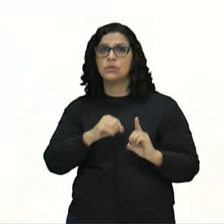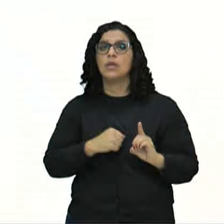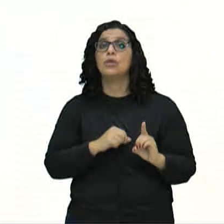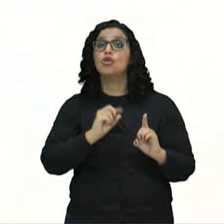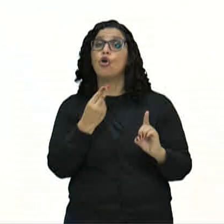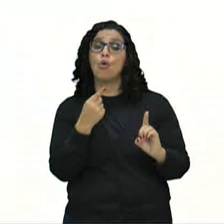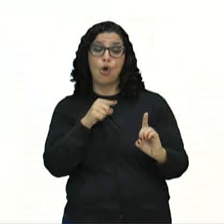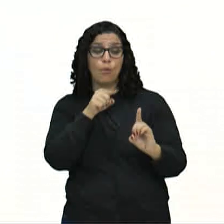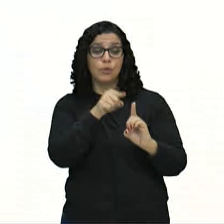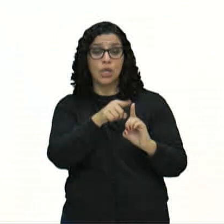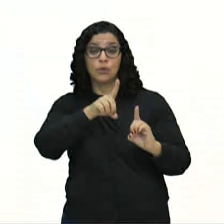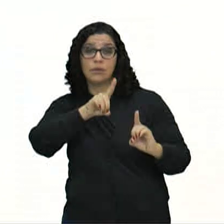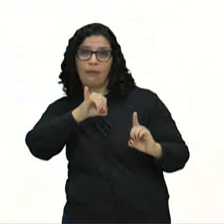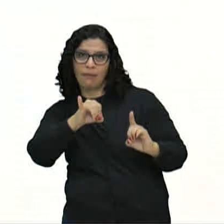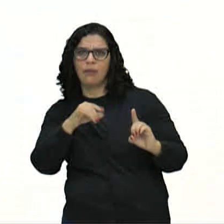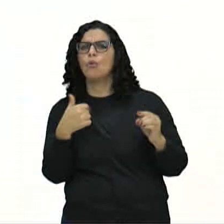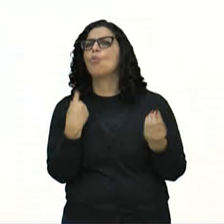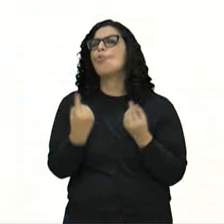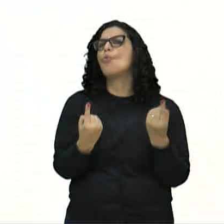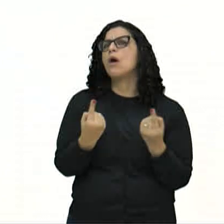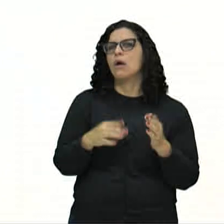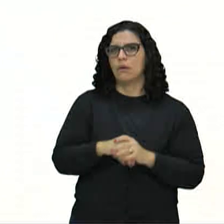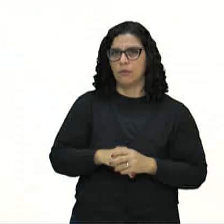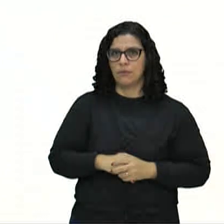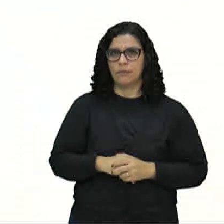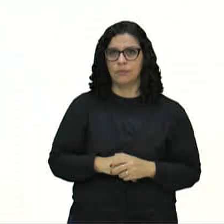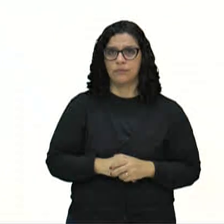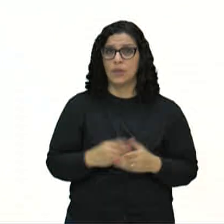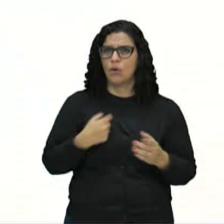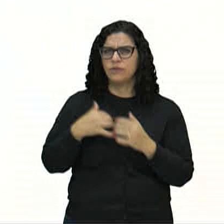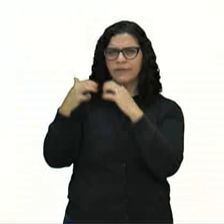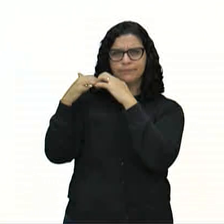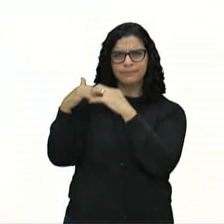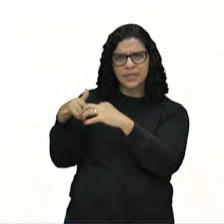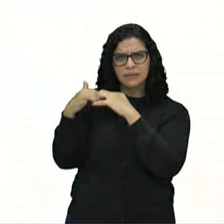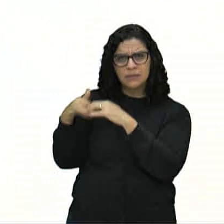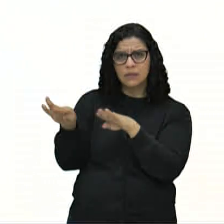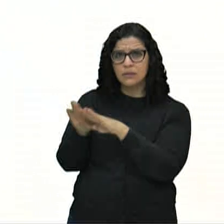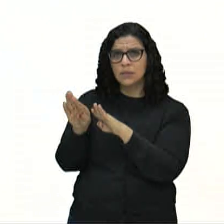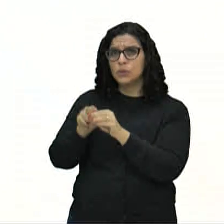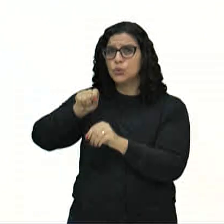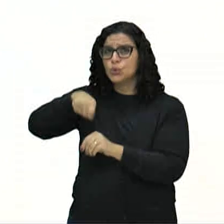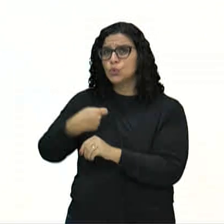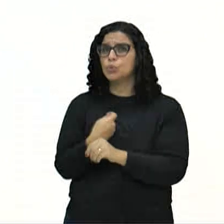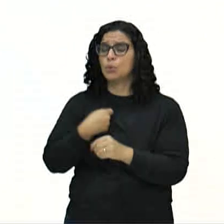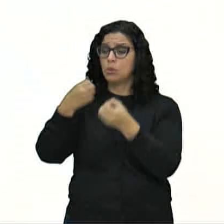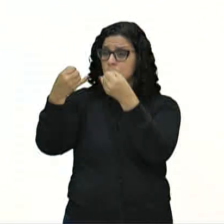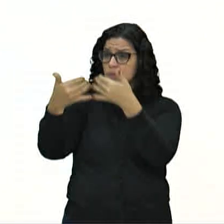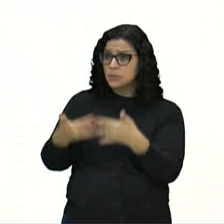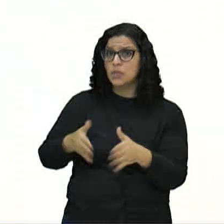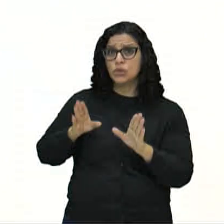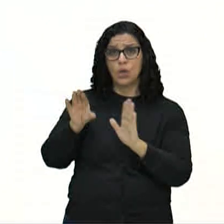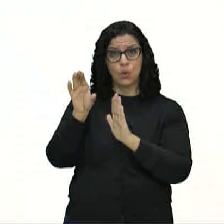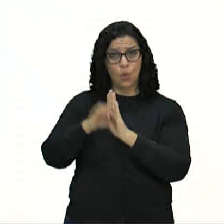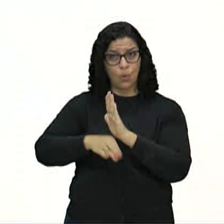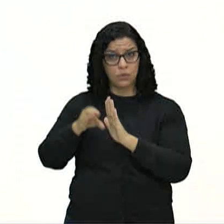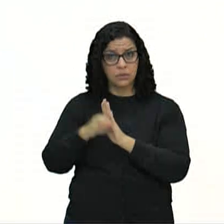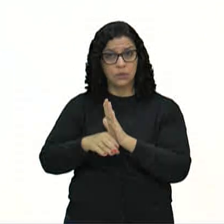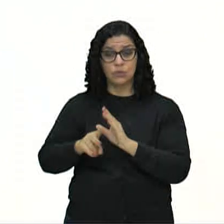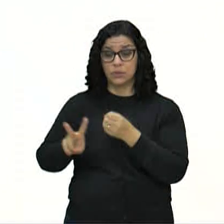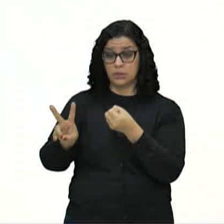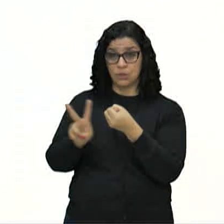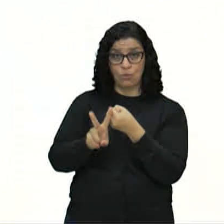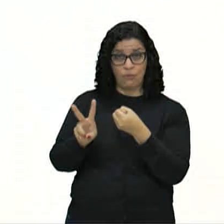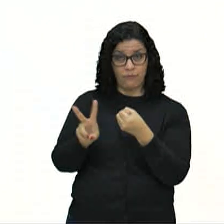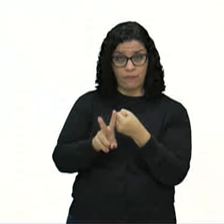direto e indireto ou objeto indireto. Pensa lá, pensa naquilo que eu falei. Se esse